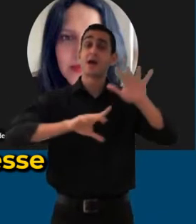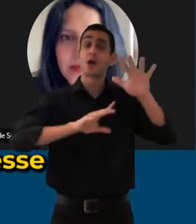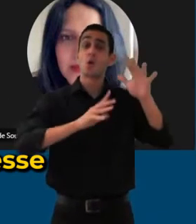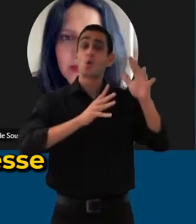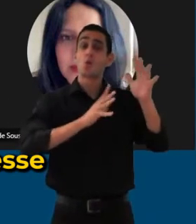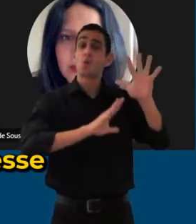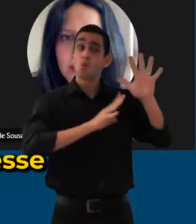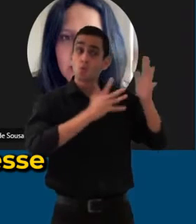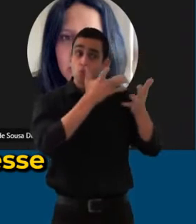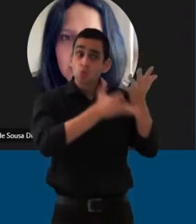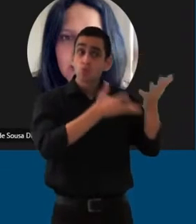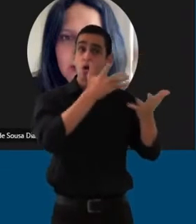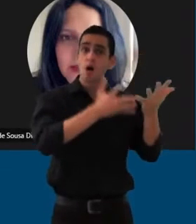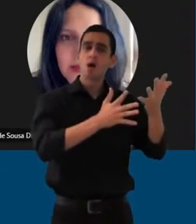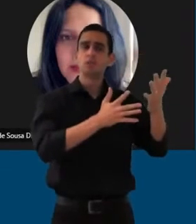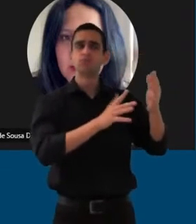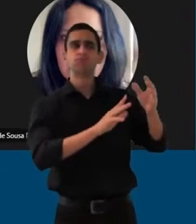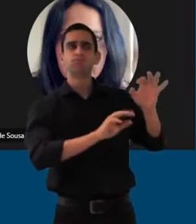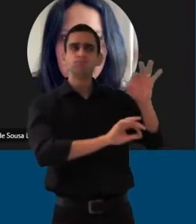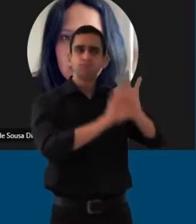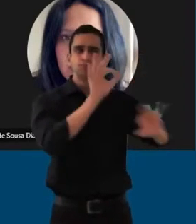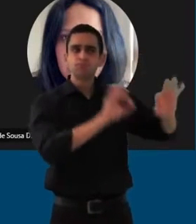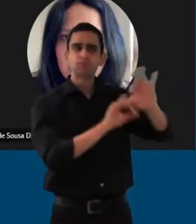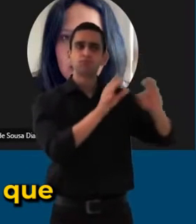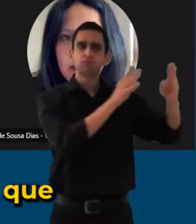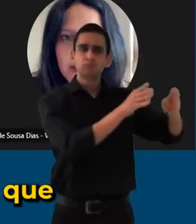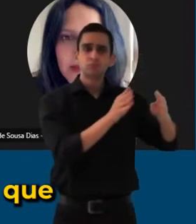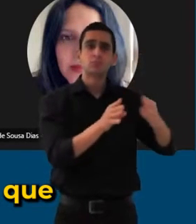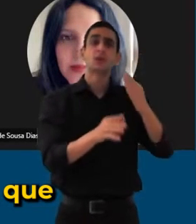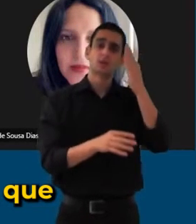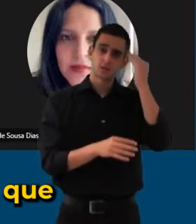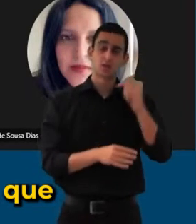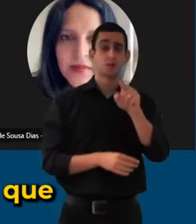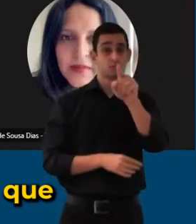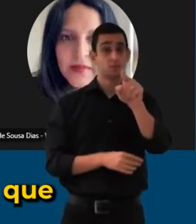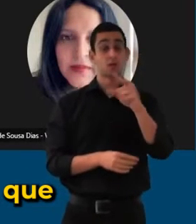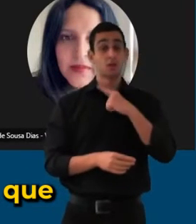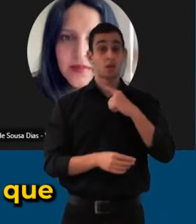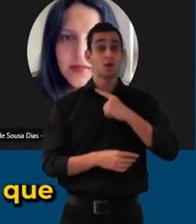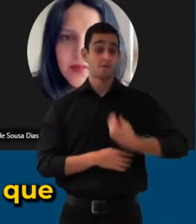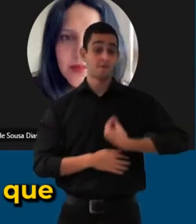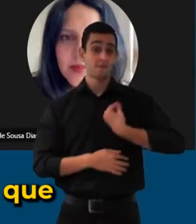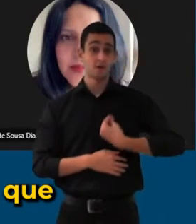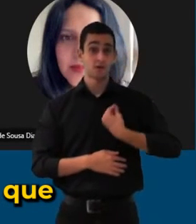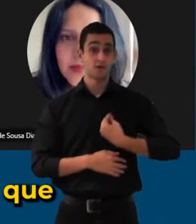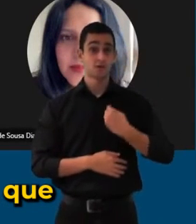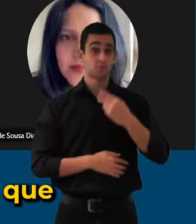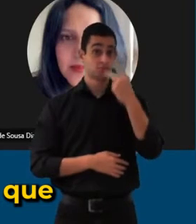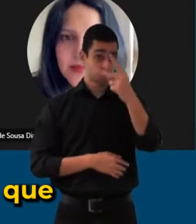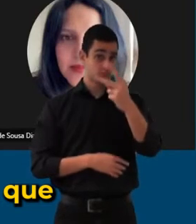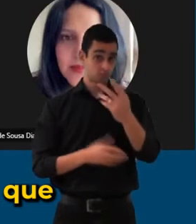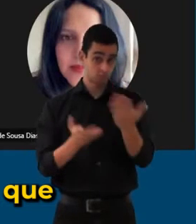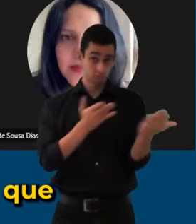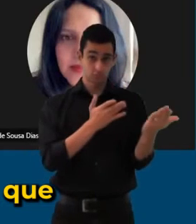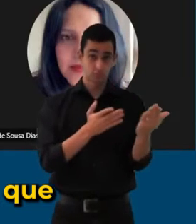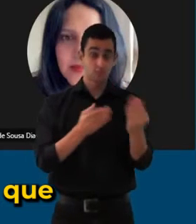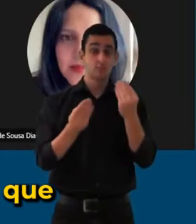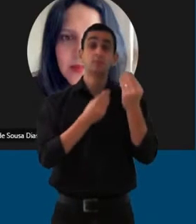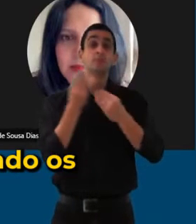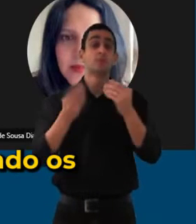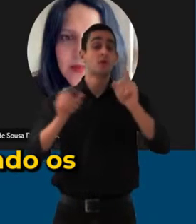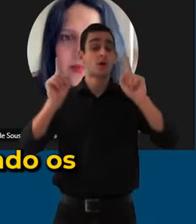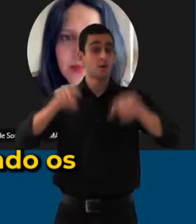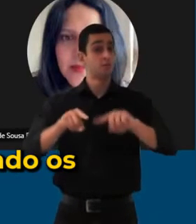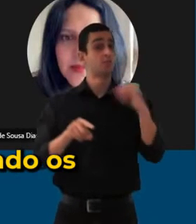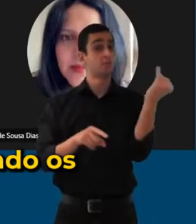estivesse ali nesse tempo todo, né? Eu sei que é um passivo, ambiental, mas isso também é um ponto